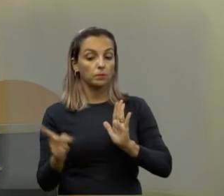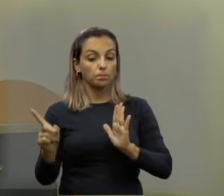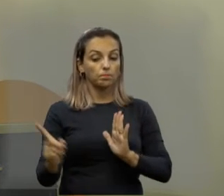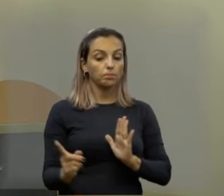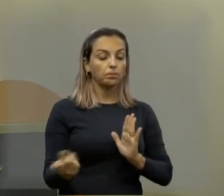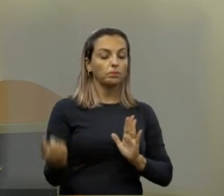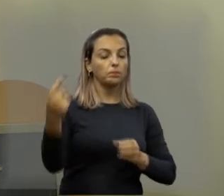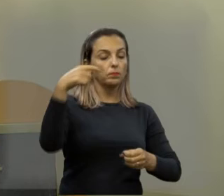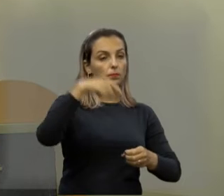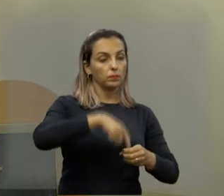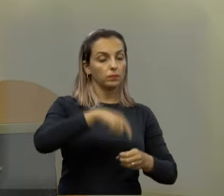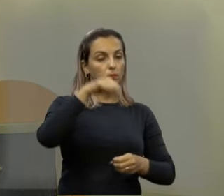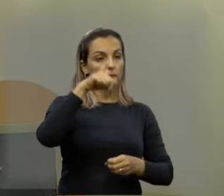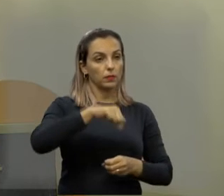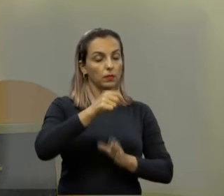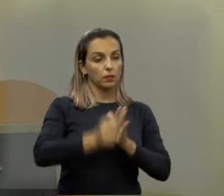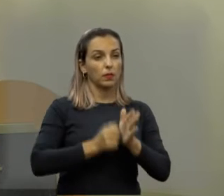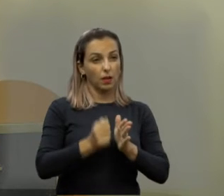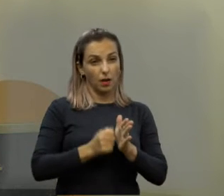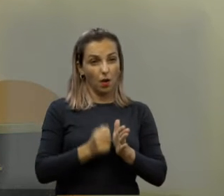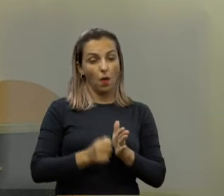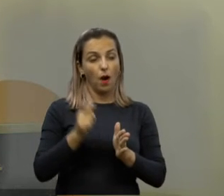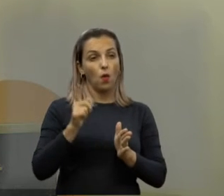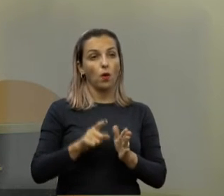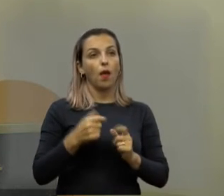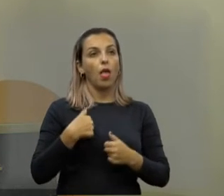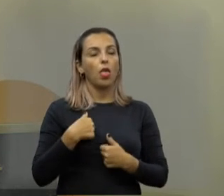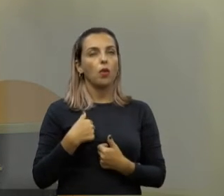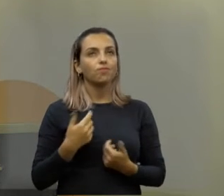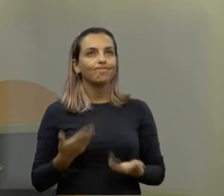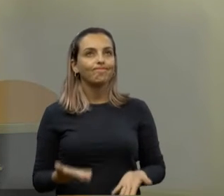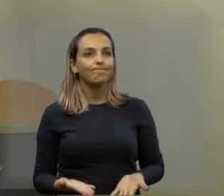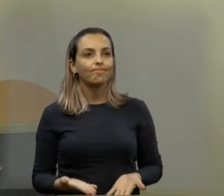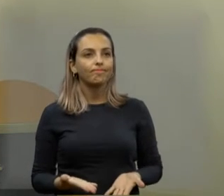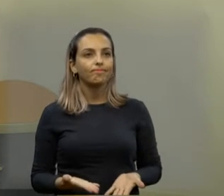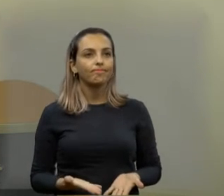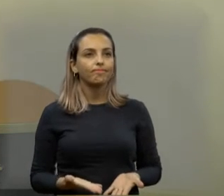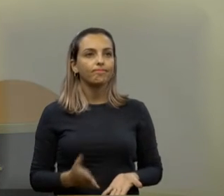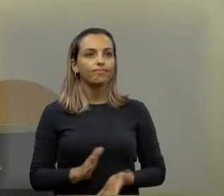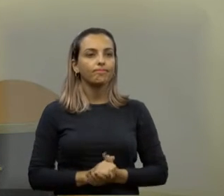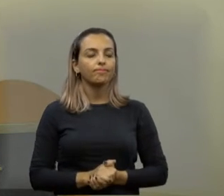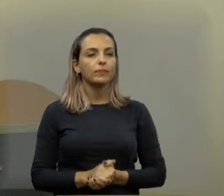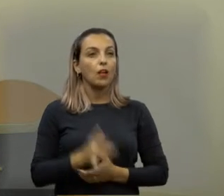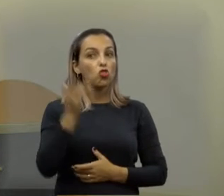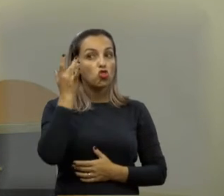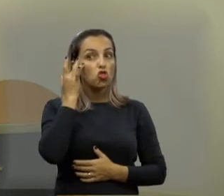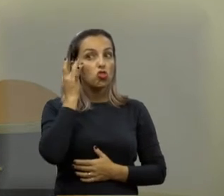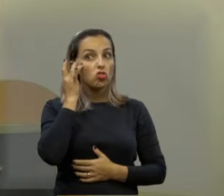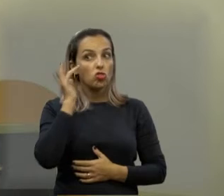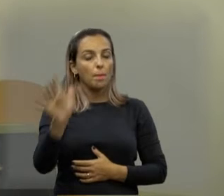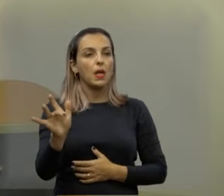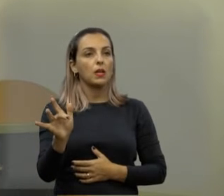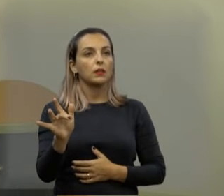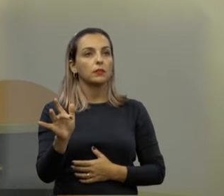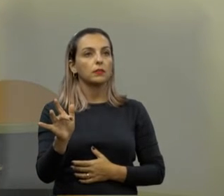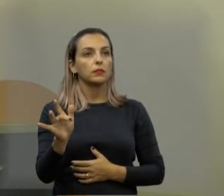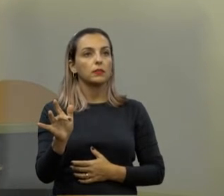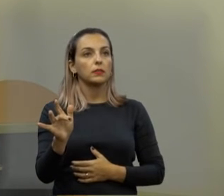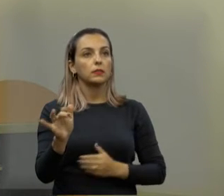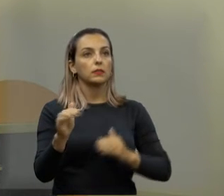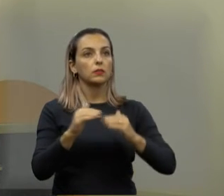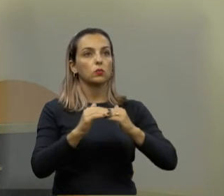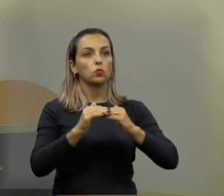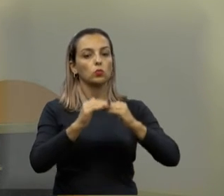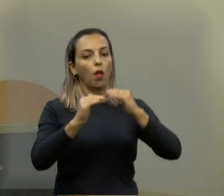lei para essa casa e eu vou confessar para vocês eu não tinha noção do qual